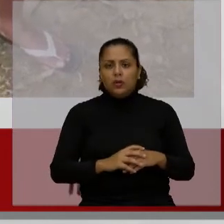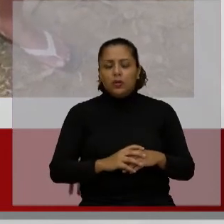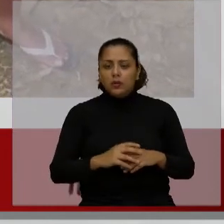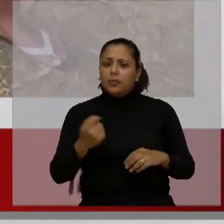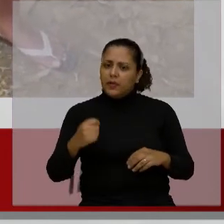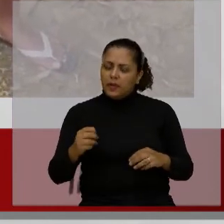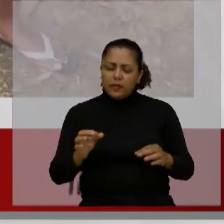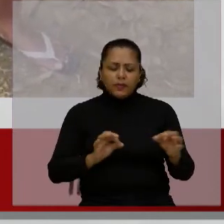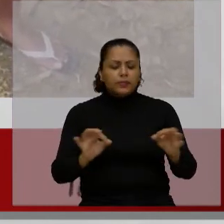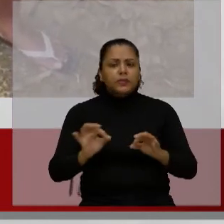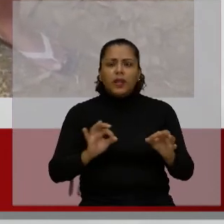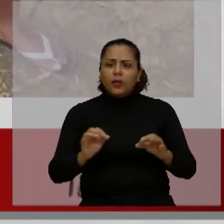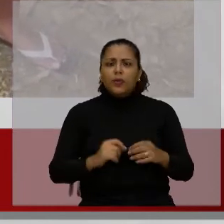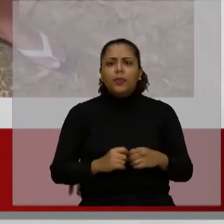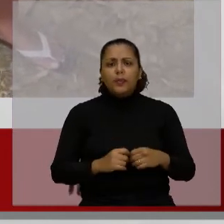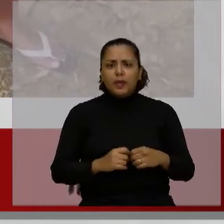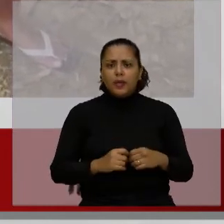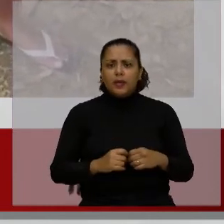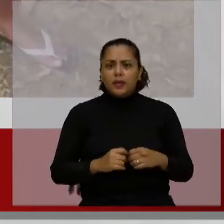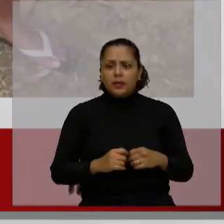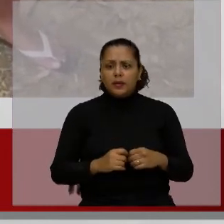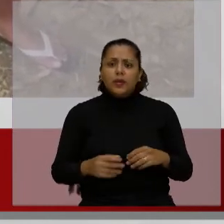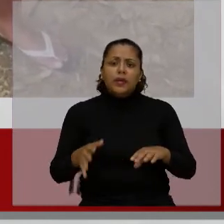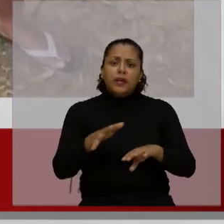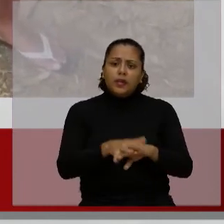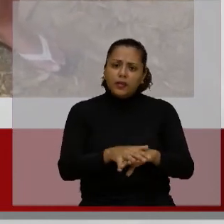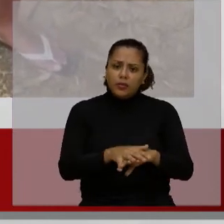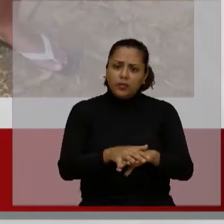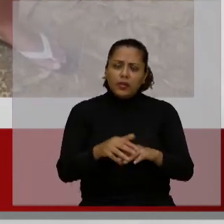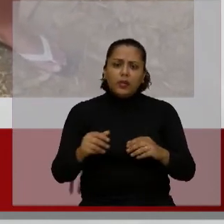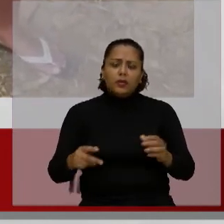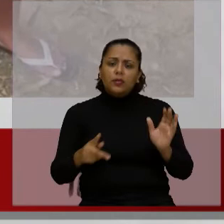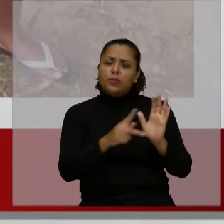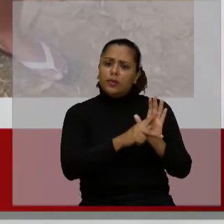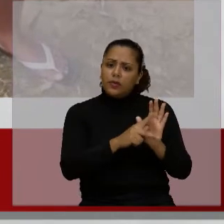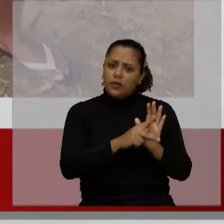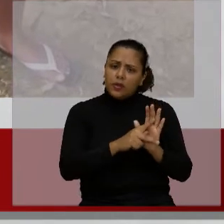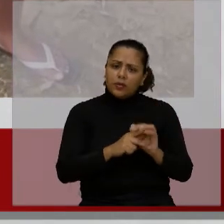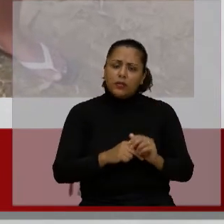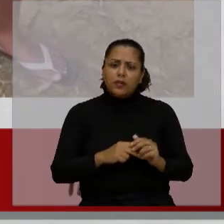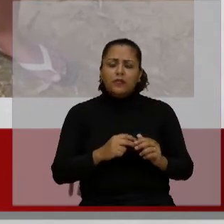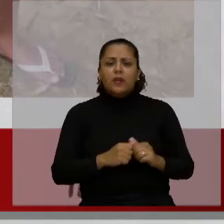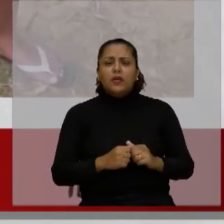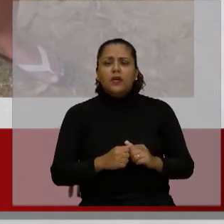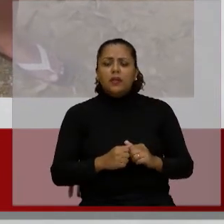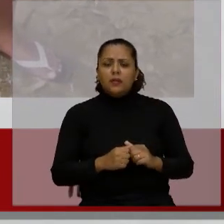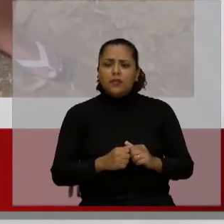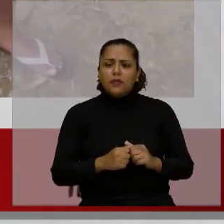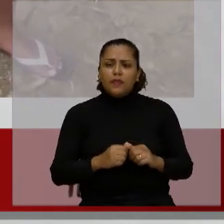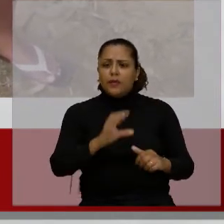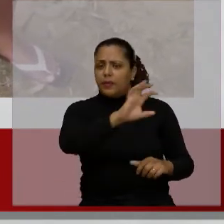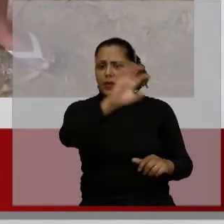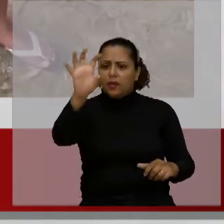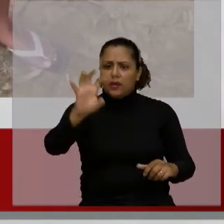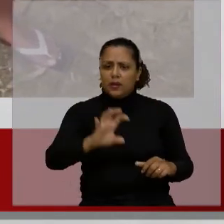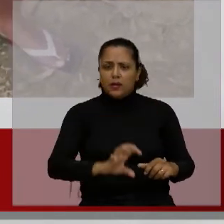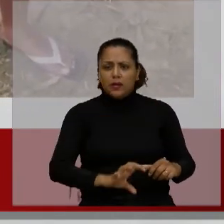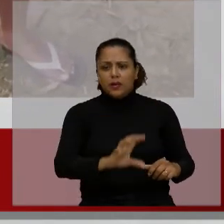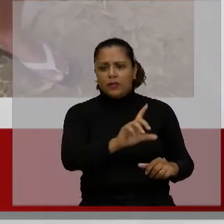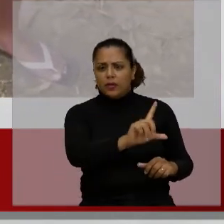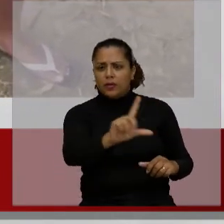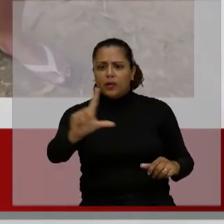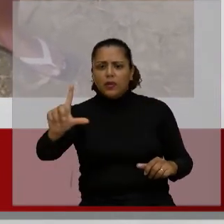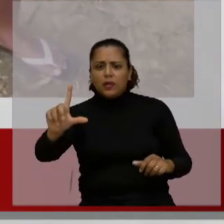arrumado. Era para estar incluído em todo projeto que viesse para a Zona Leste. Esse campo já era para estar pronto há anos. Porque eu estive